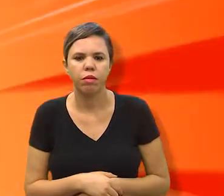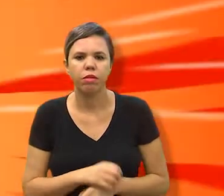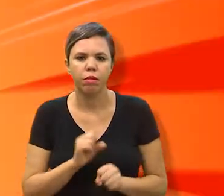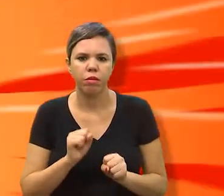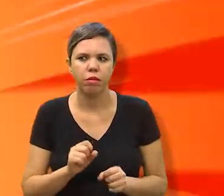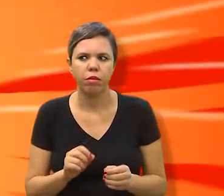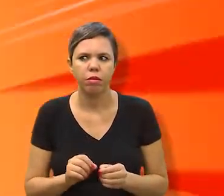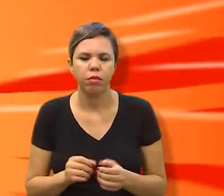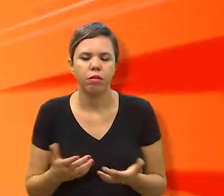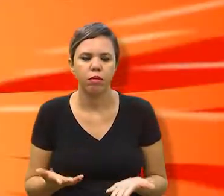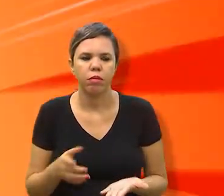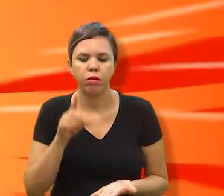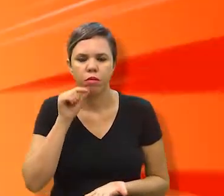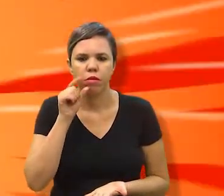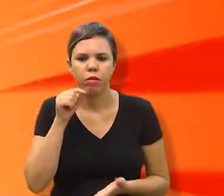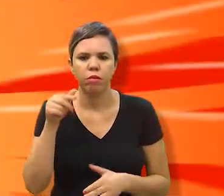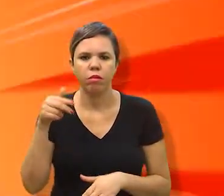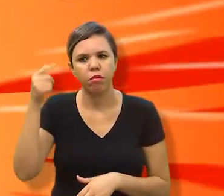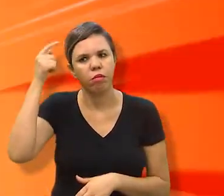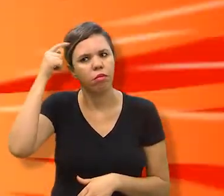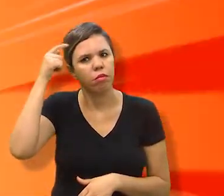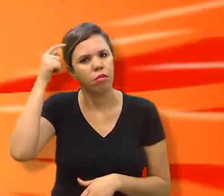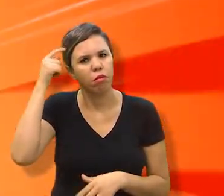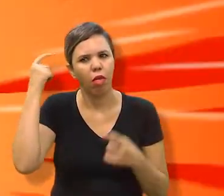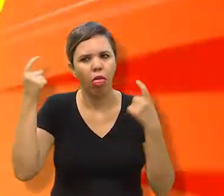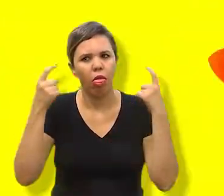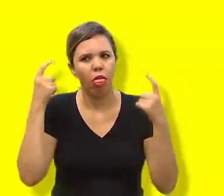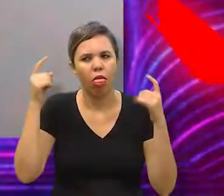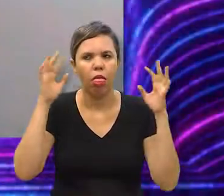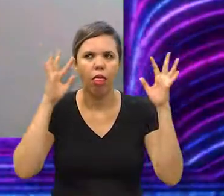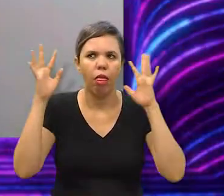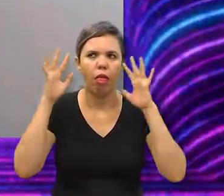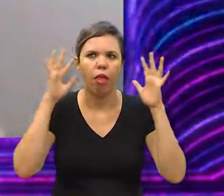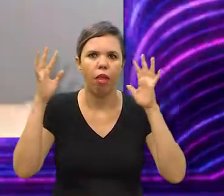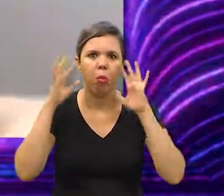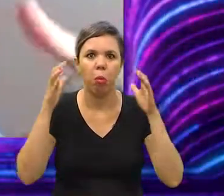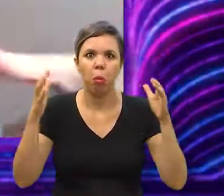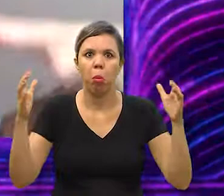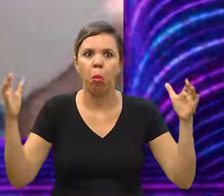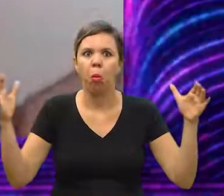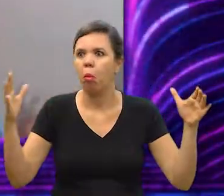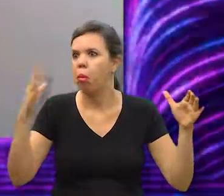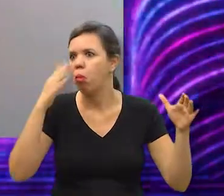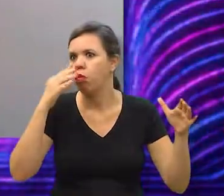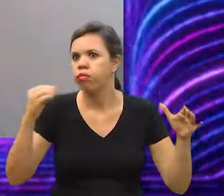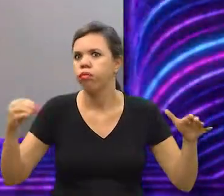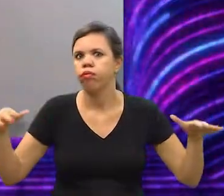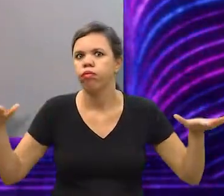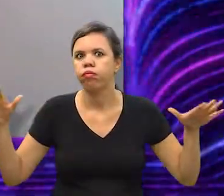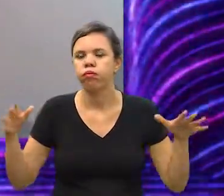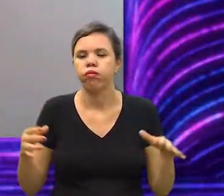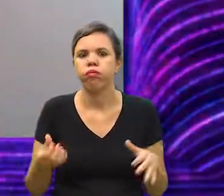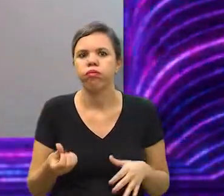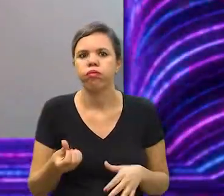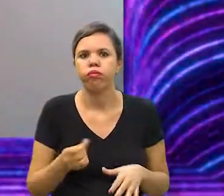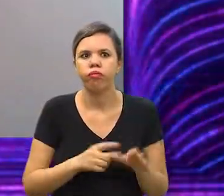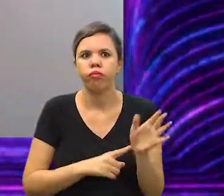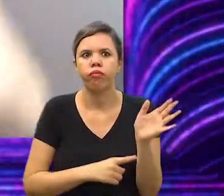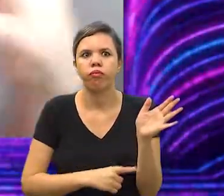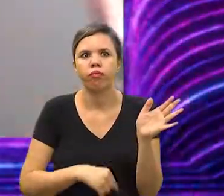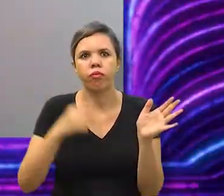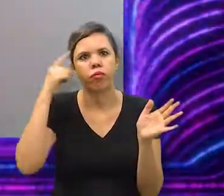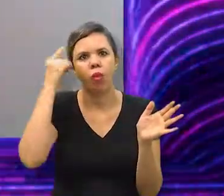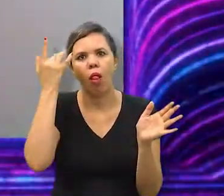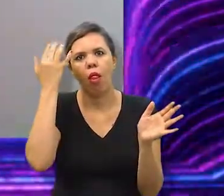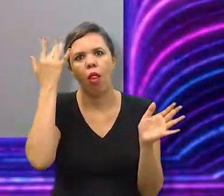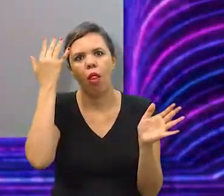pode ser desde um pardalzinho pousado na cabeça da pessoa até um grande ogro de 6 braços e cabeça pegando fogo